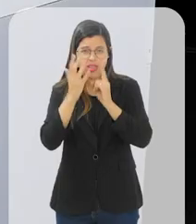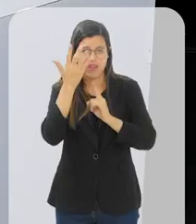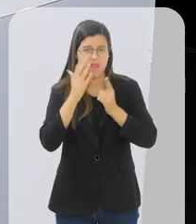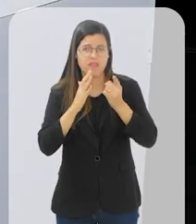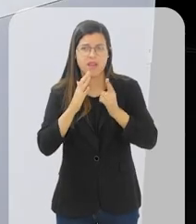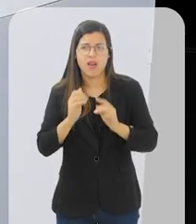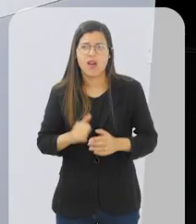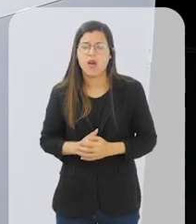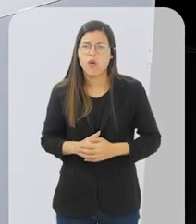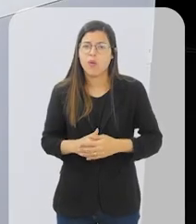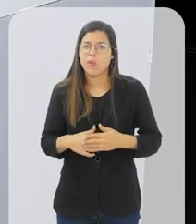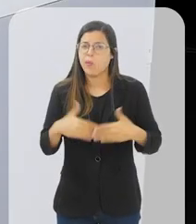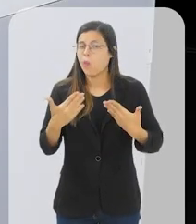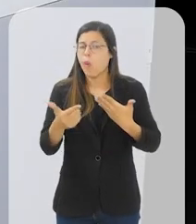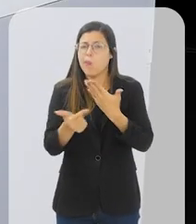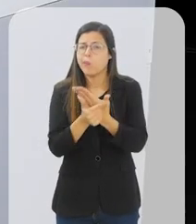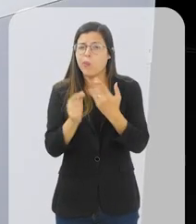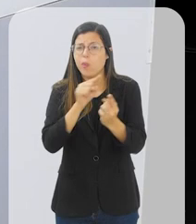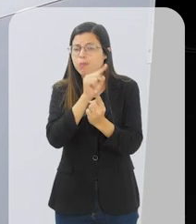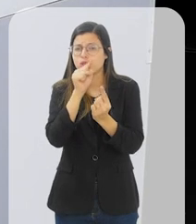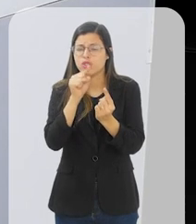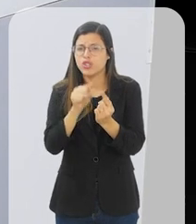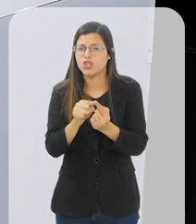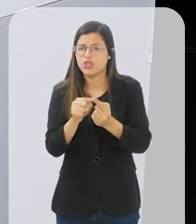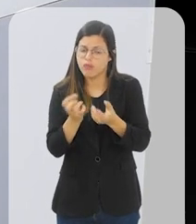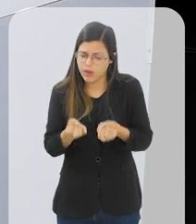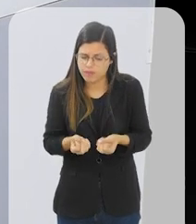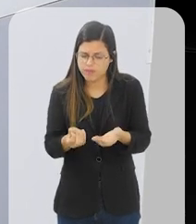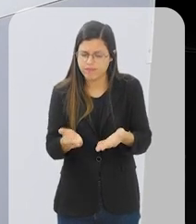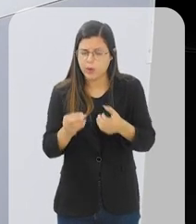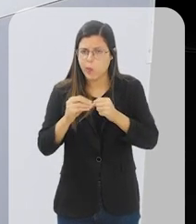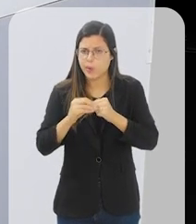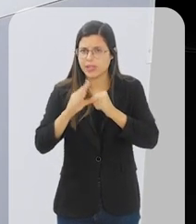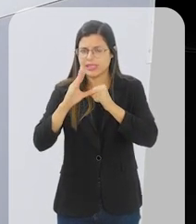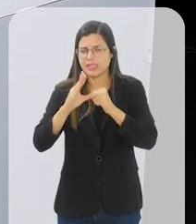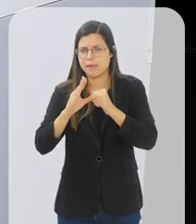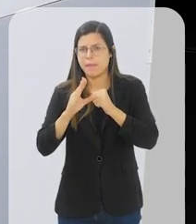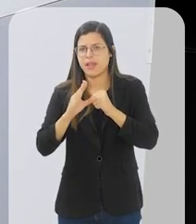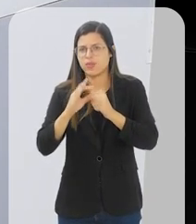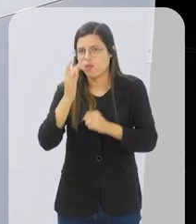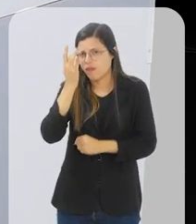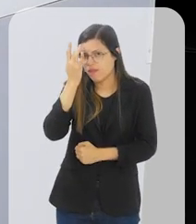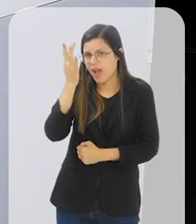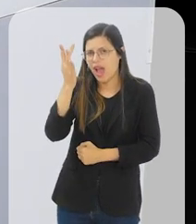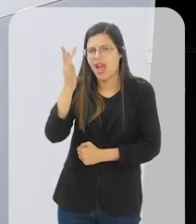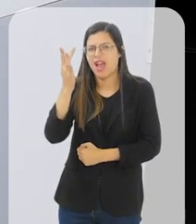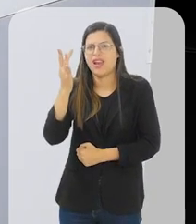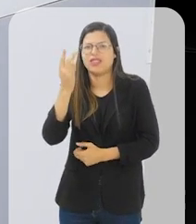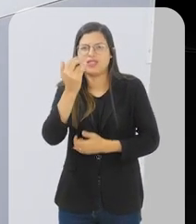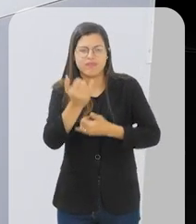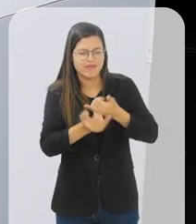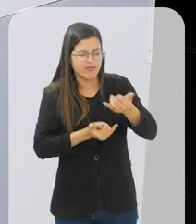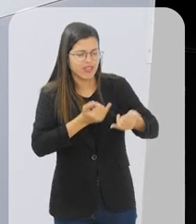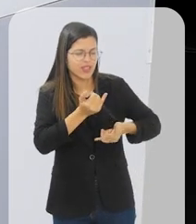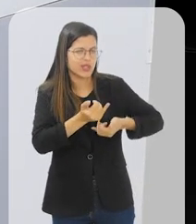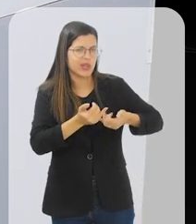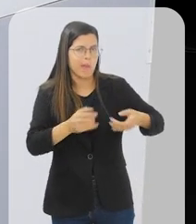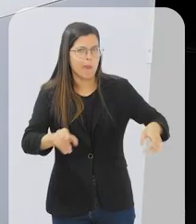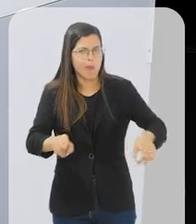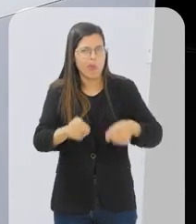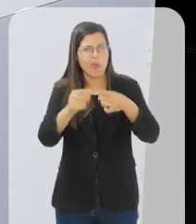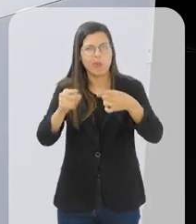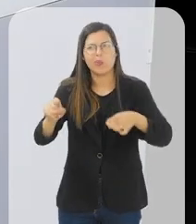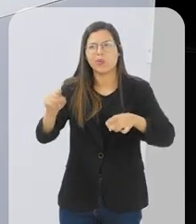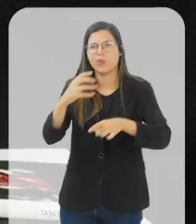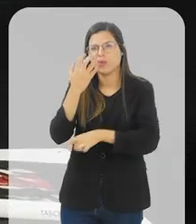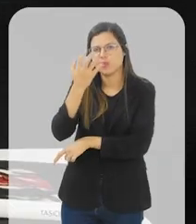carnaval e qual a sua função mais específica, que é justamente levar o conhecimento de uma maneira fácil, divertida, através do